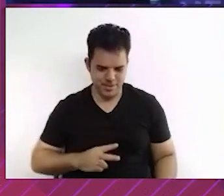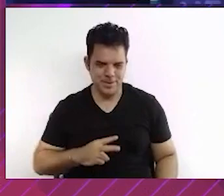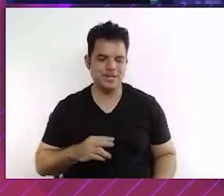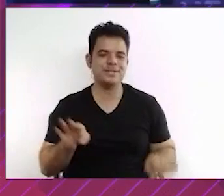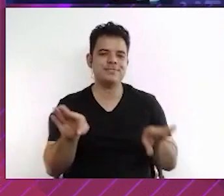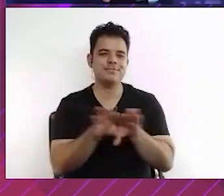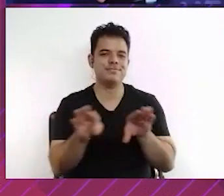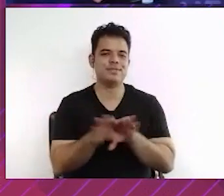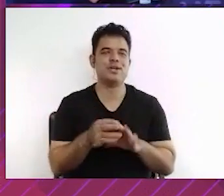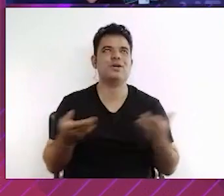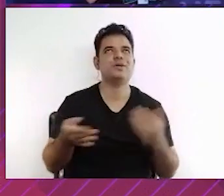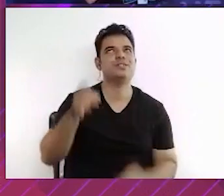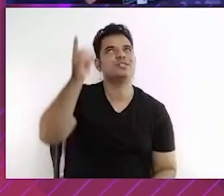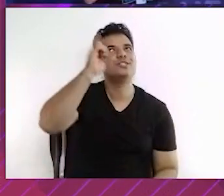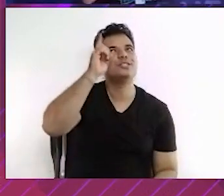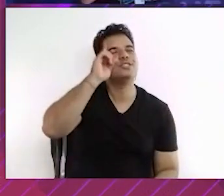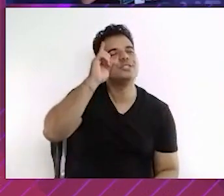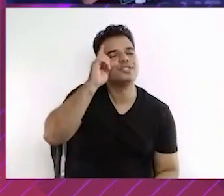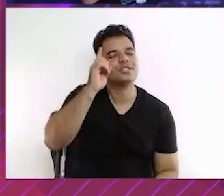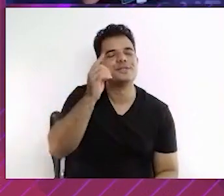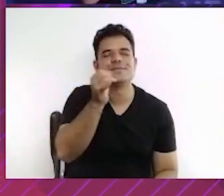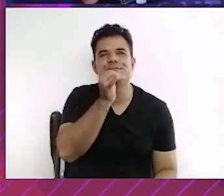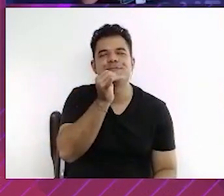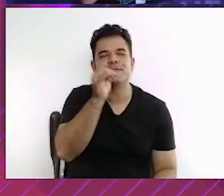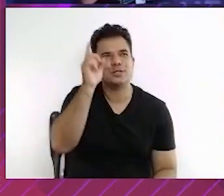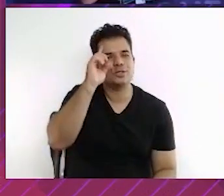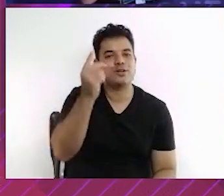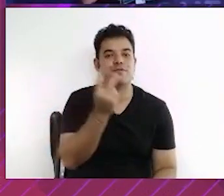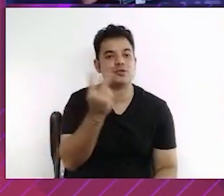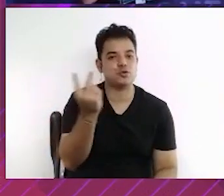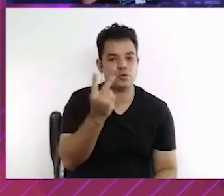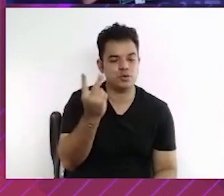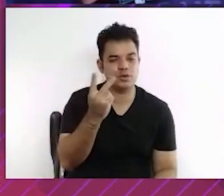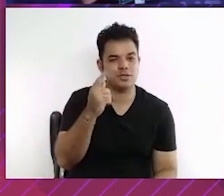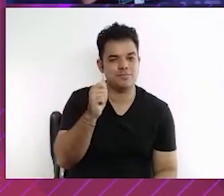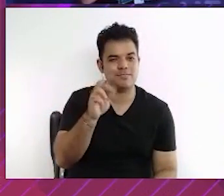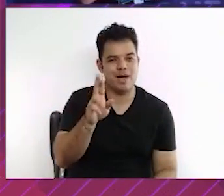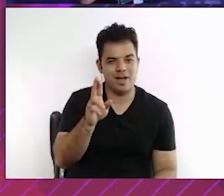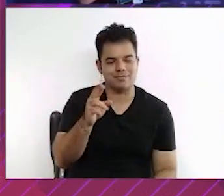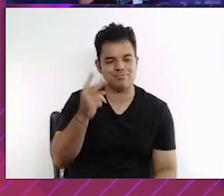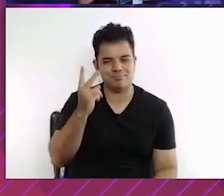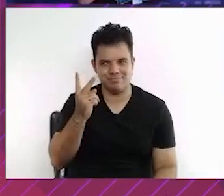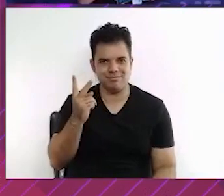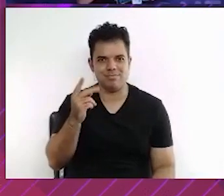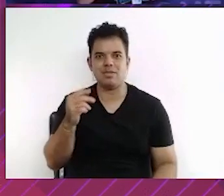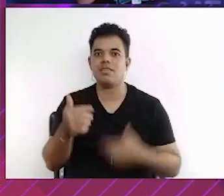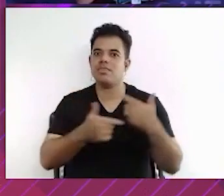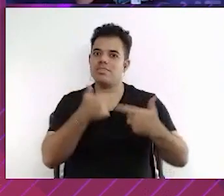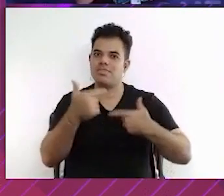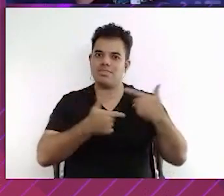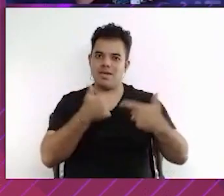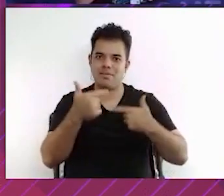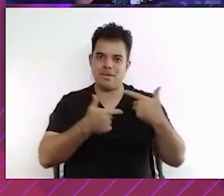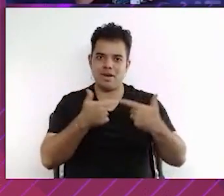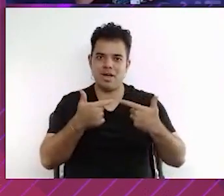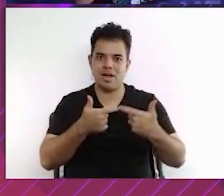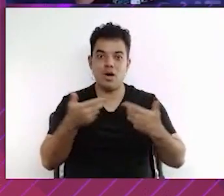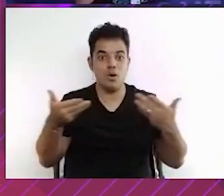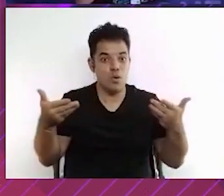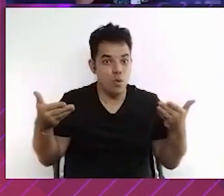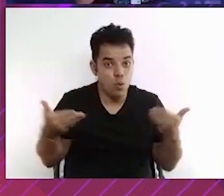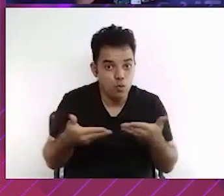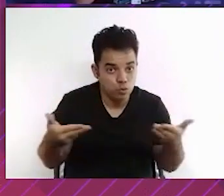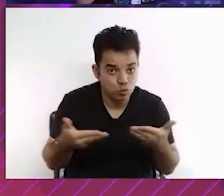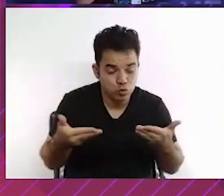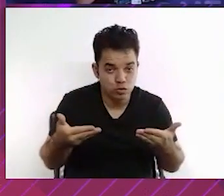é dia 22. É um dia par. O técnico de enfermagem que está na escala hoje, ele não